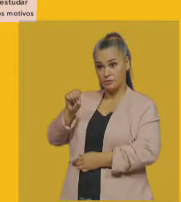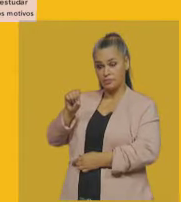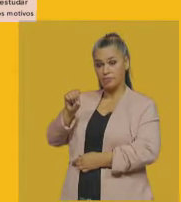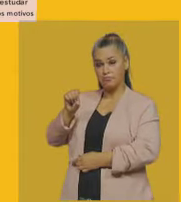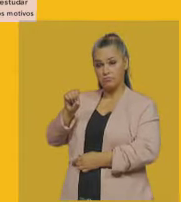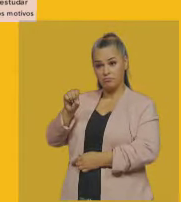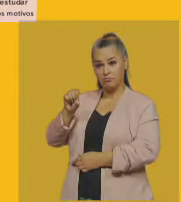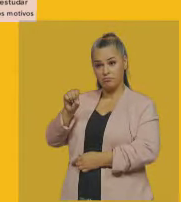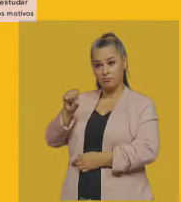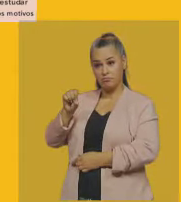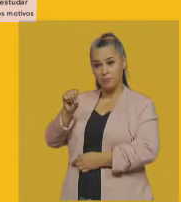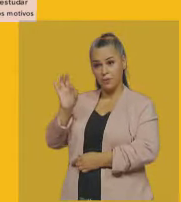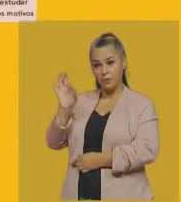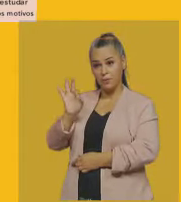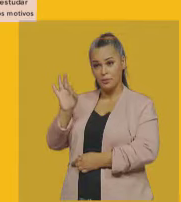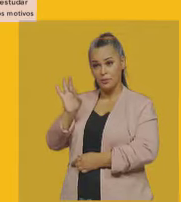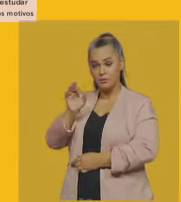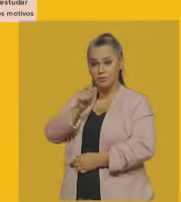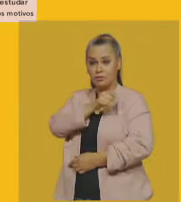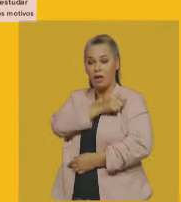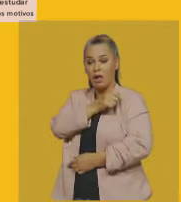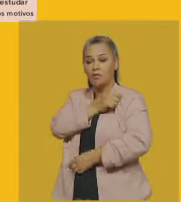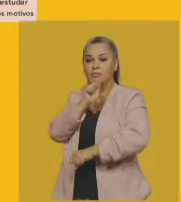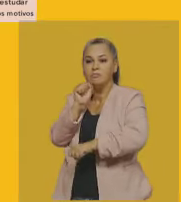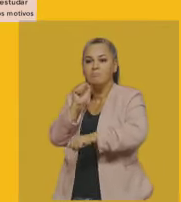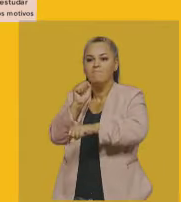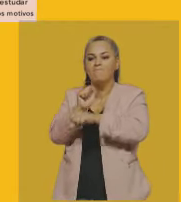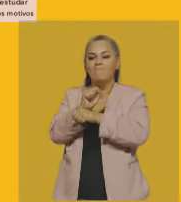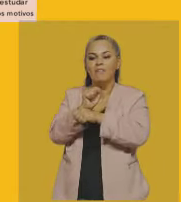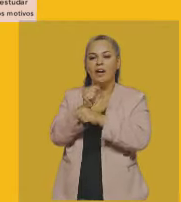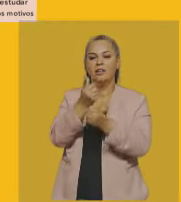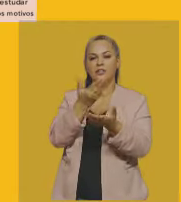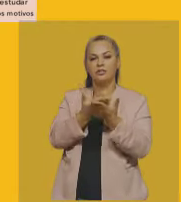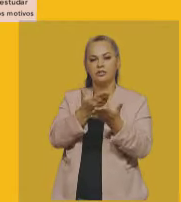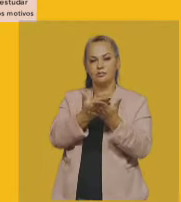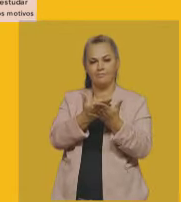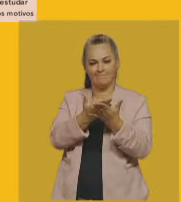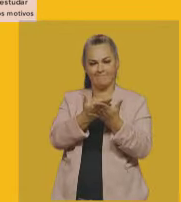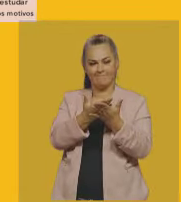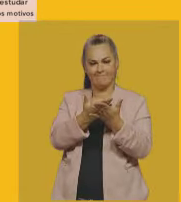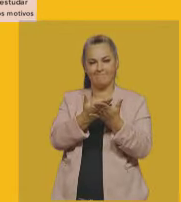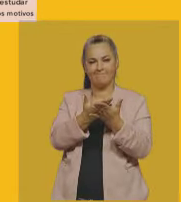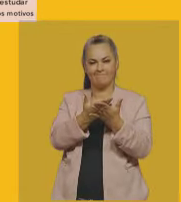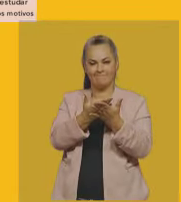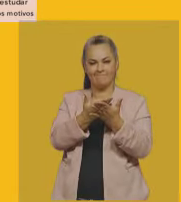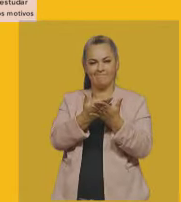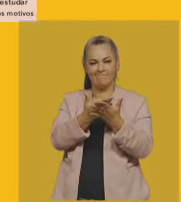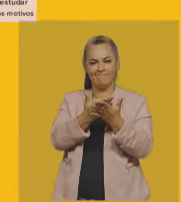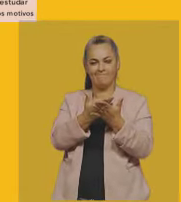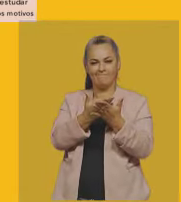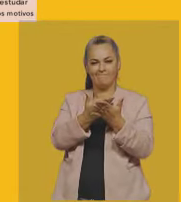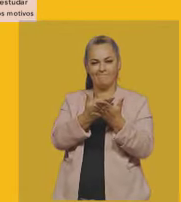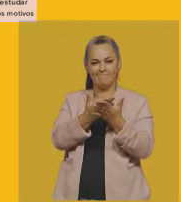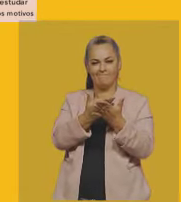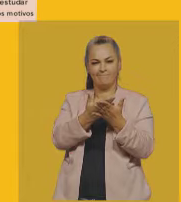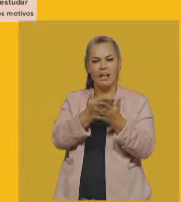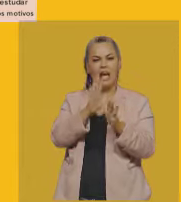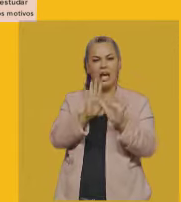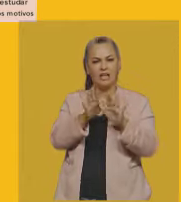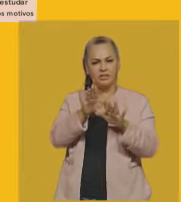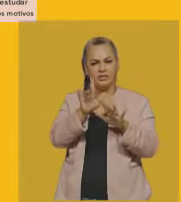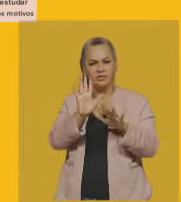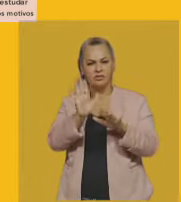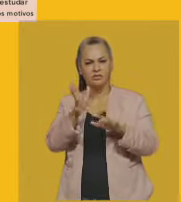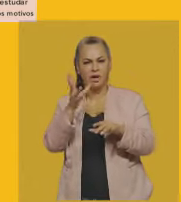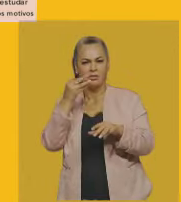estudar para começar a trabalhar. Será que você já está sofrendo essa pressão? Você viu essa pressão com seus irmãos? Você